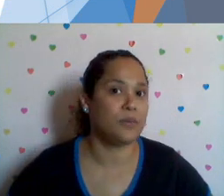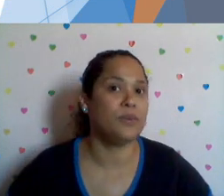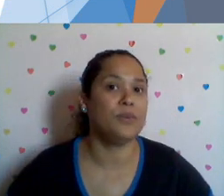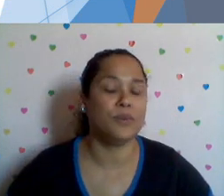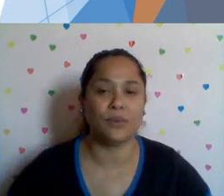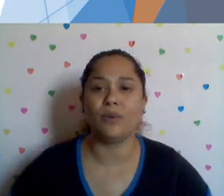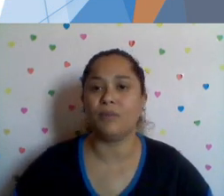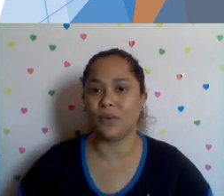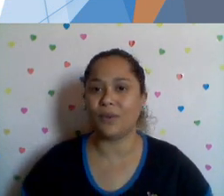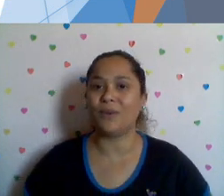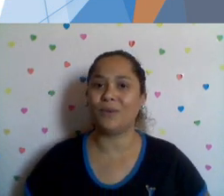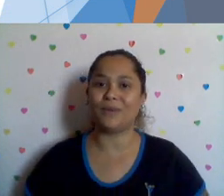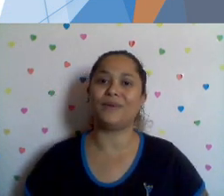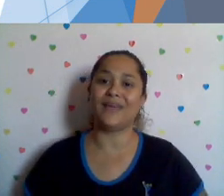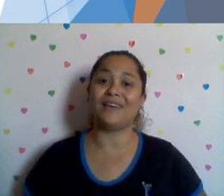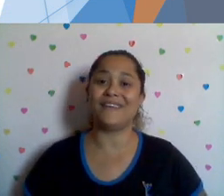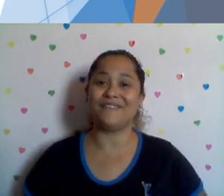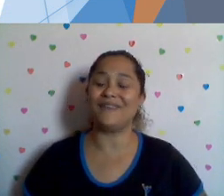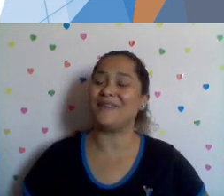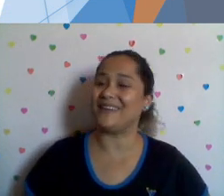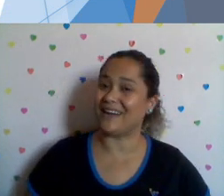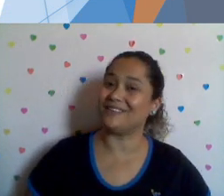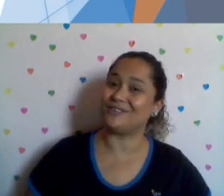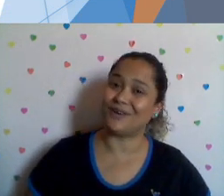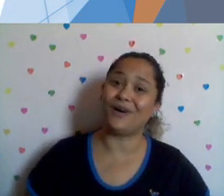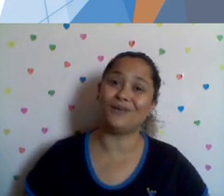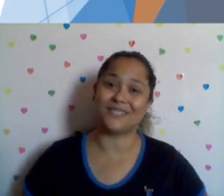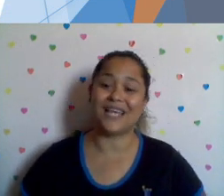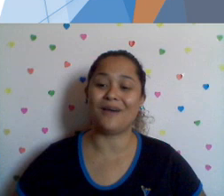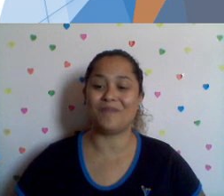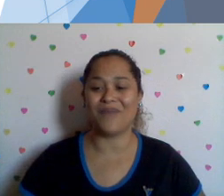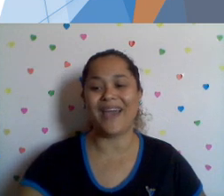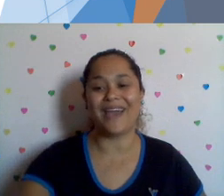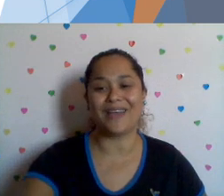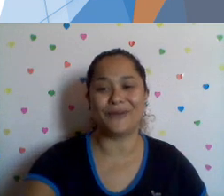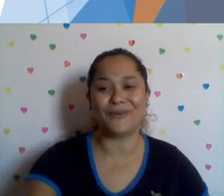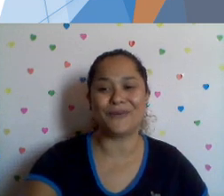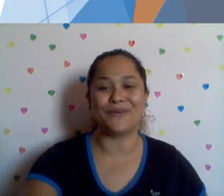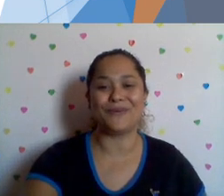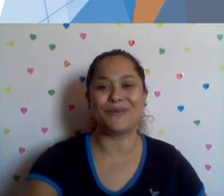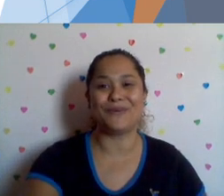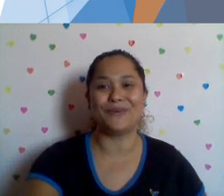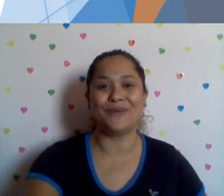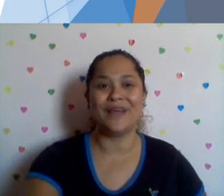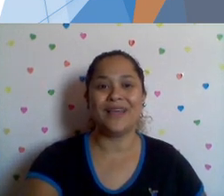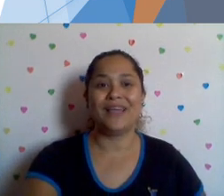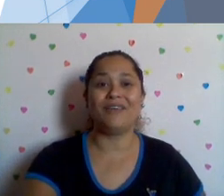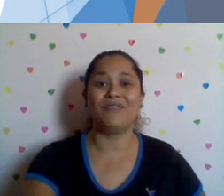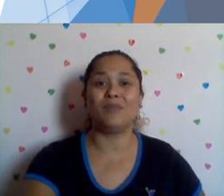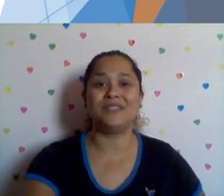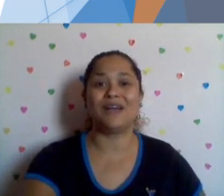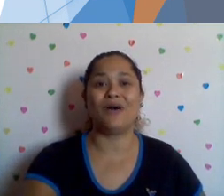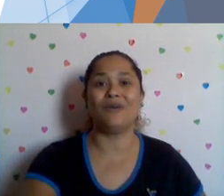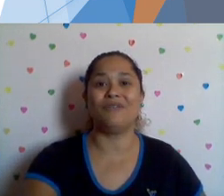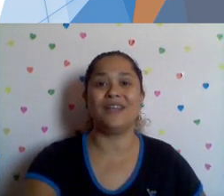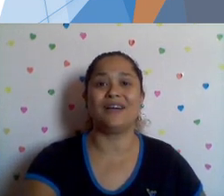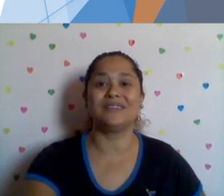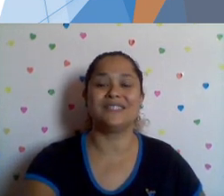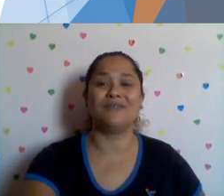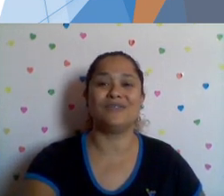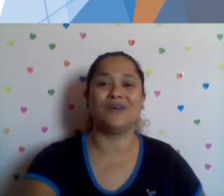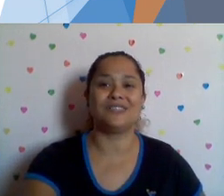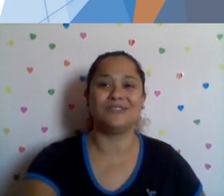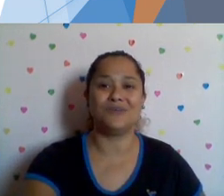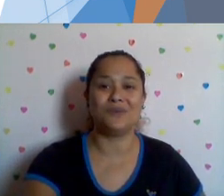O seu urubu que vive brincando com o seu peru. E vamos agora ouvir